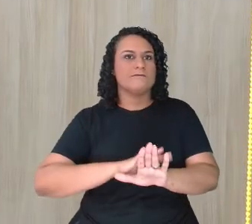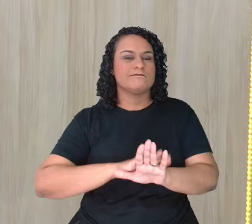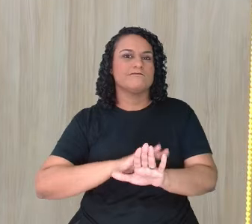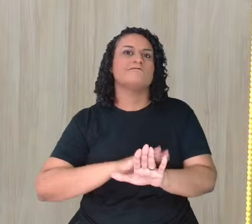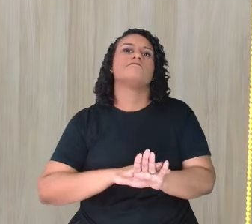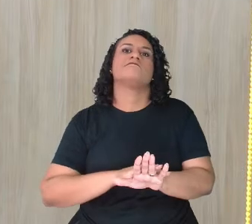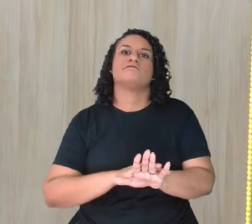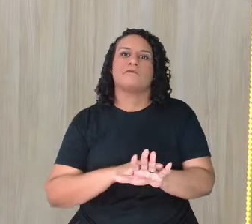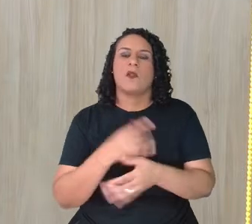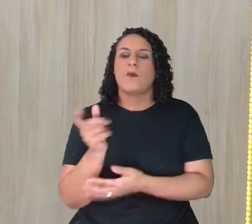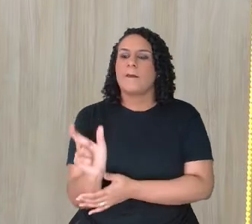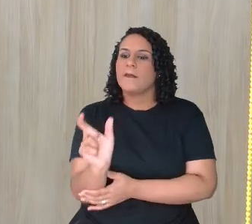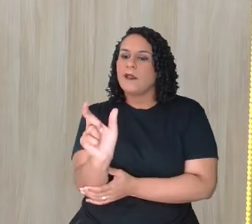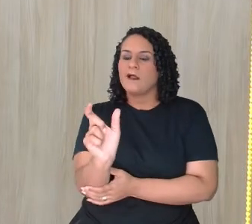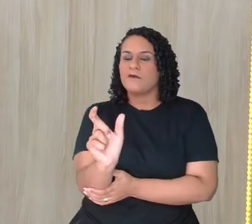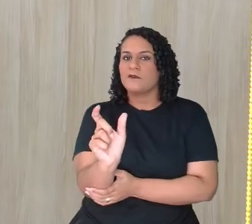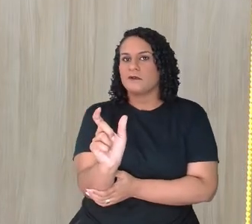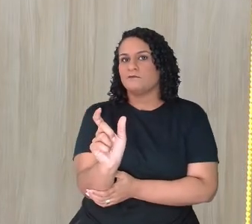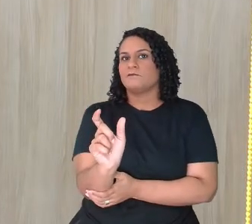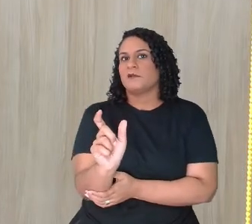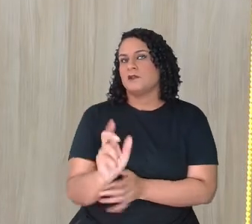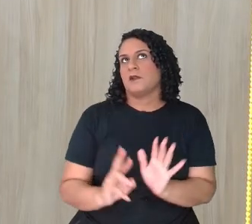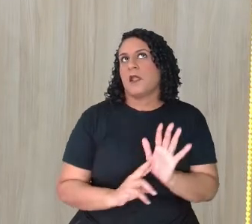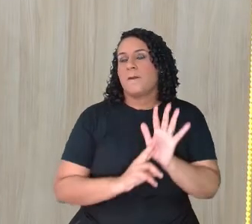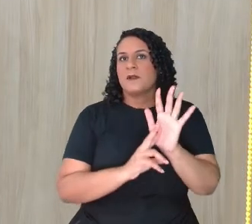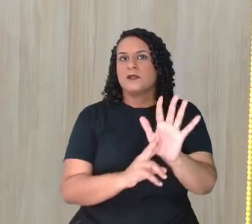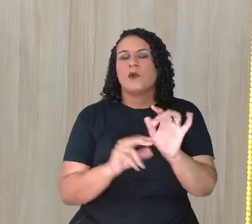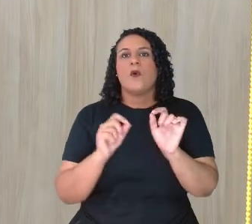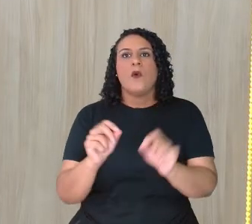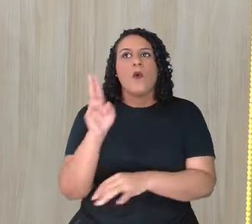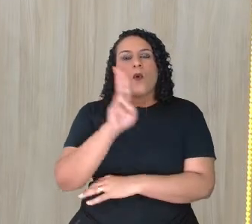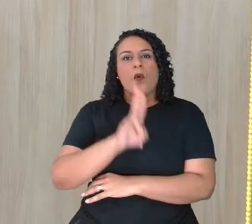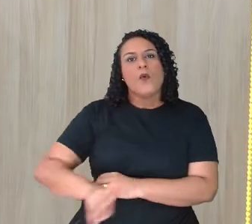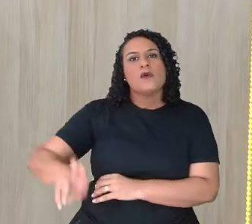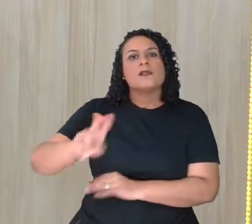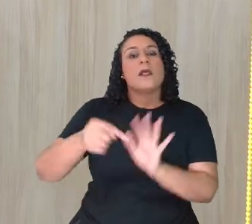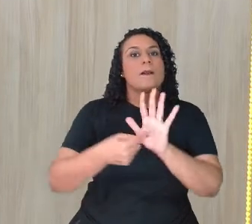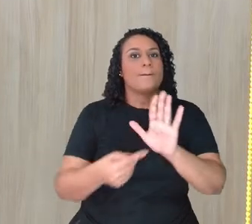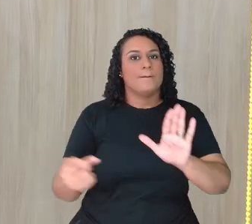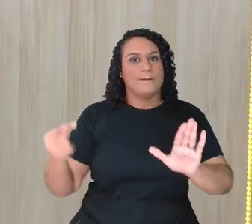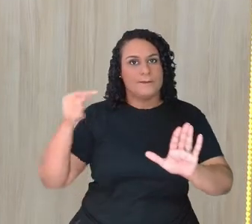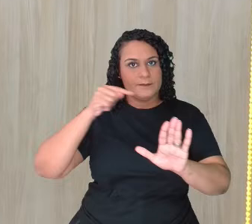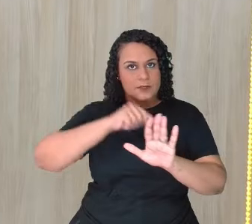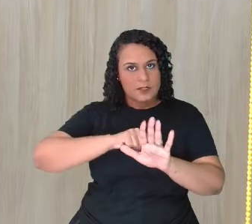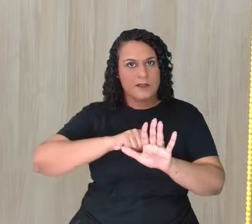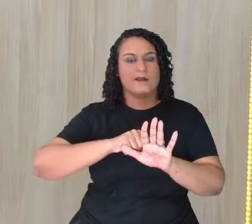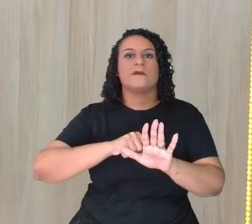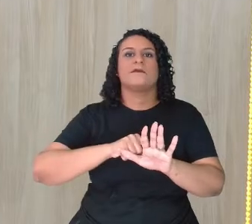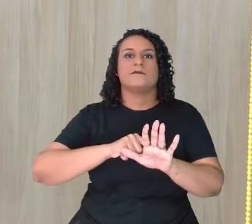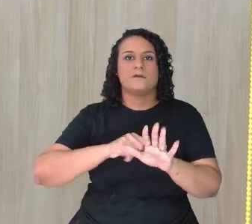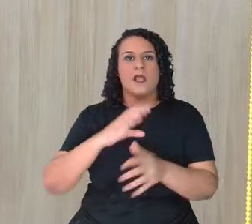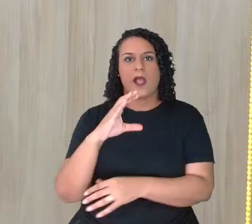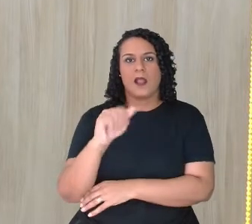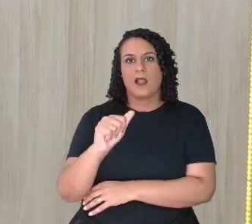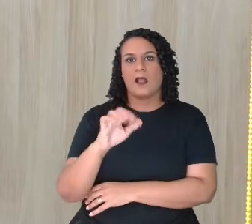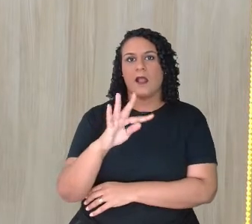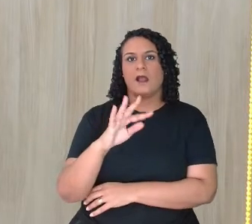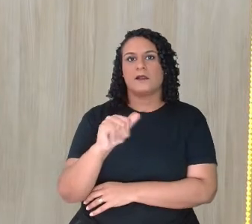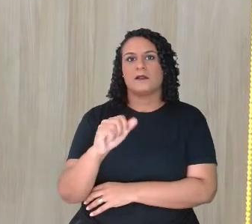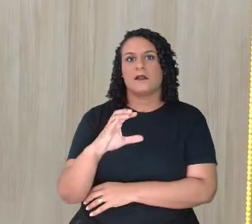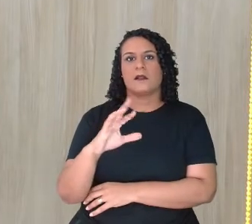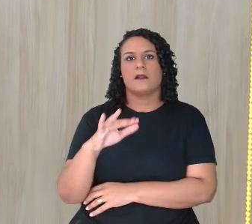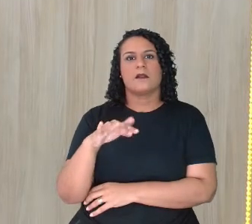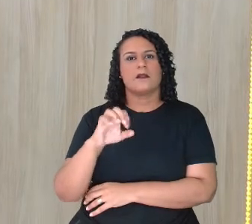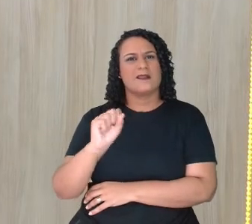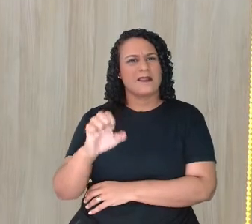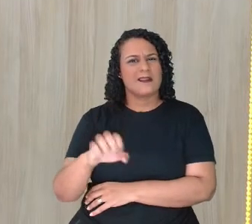é, representando, não é, usando a metáfora, não é, a catacrese e a